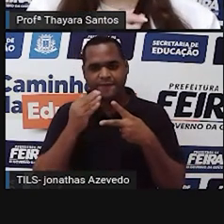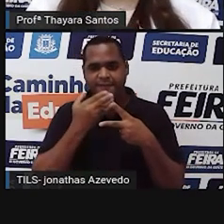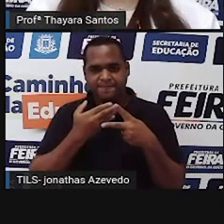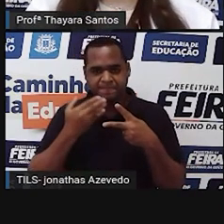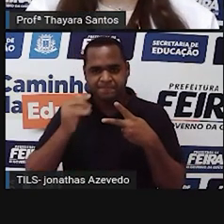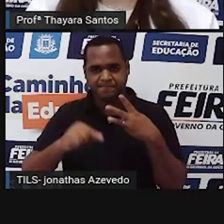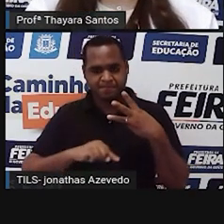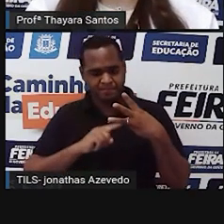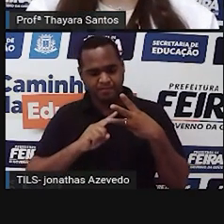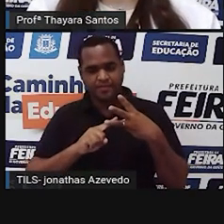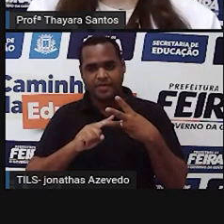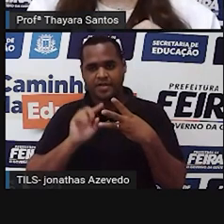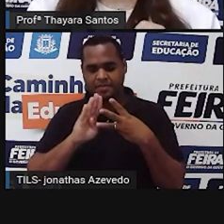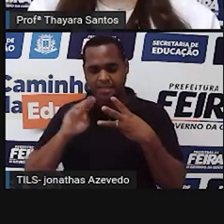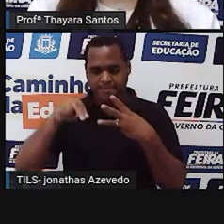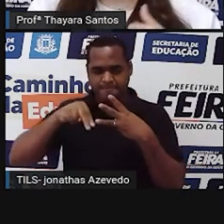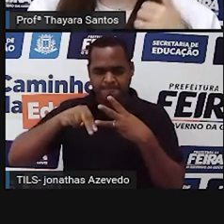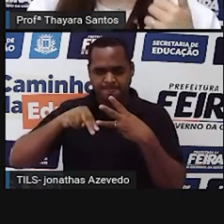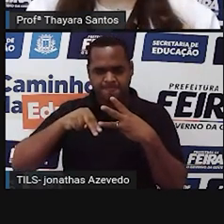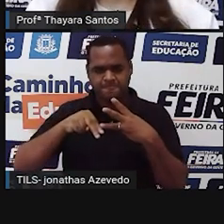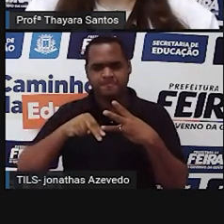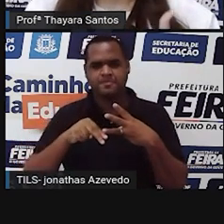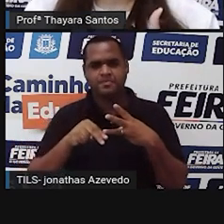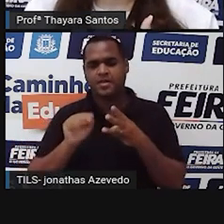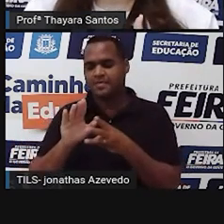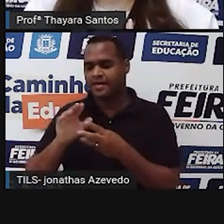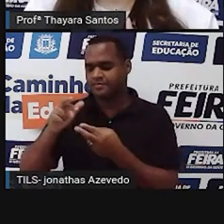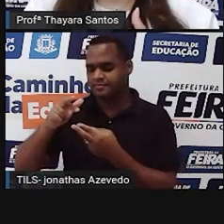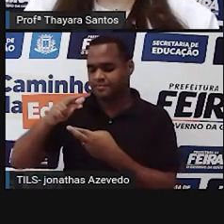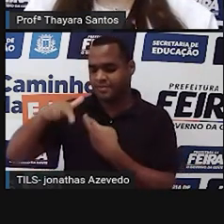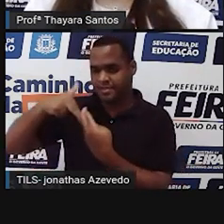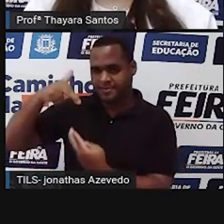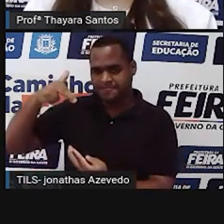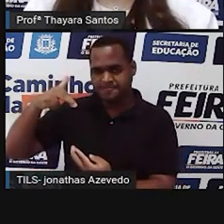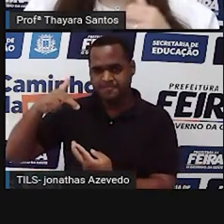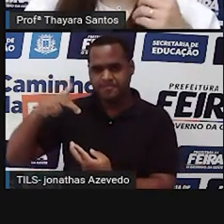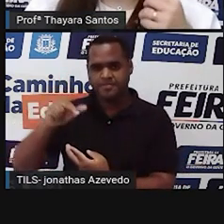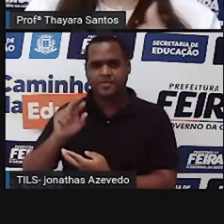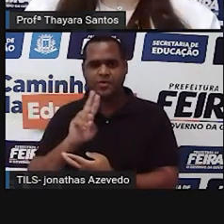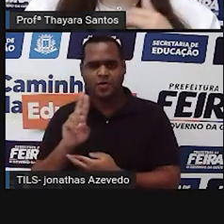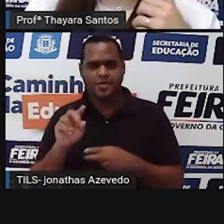uma base nitrogenada. No caso do DNA, o açúcar é a